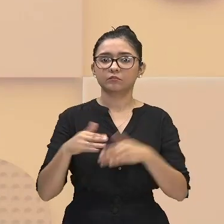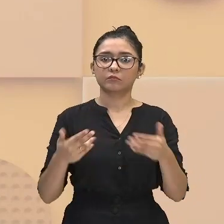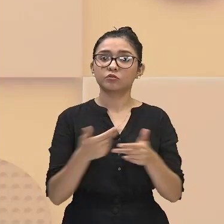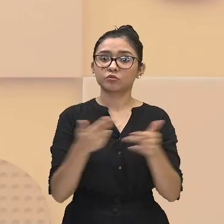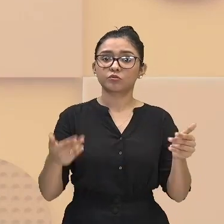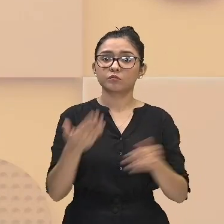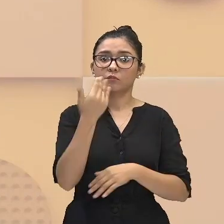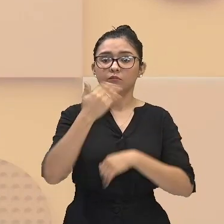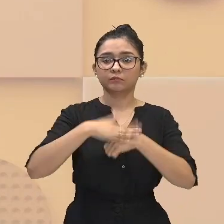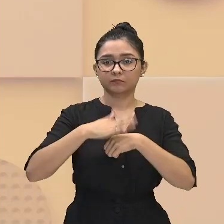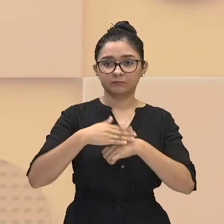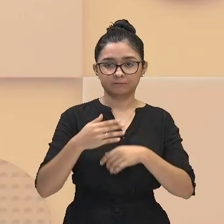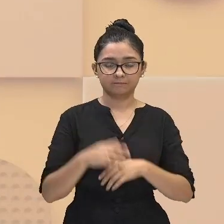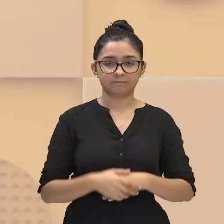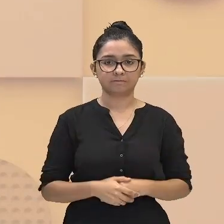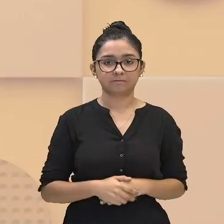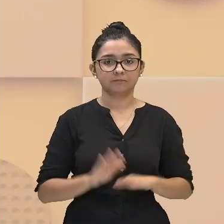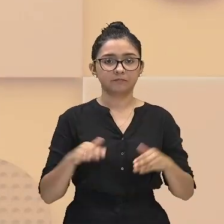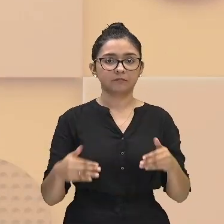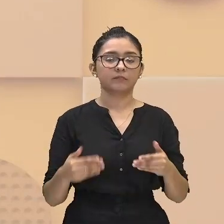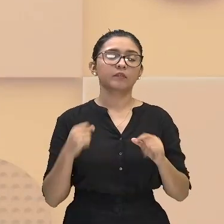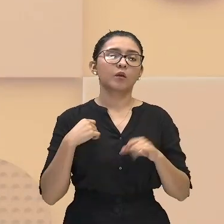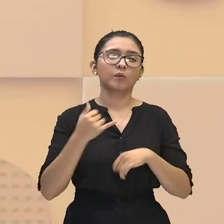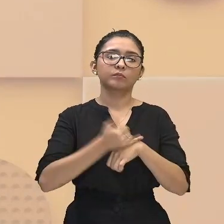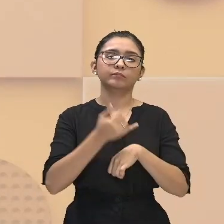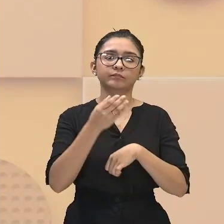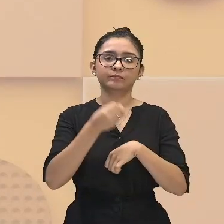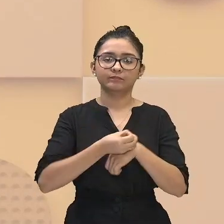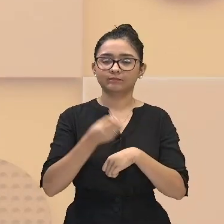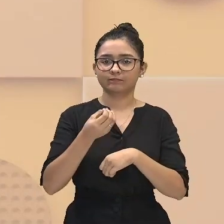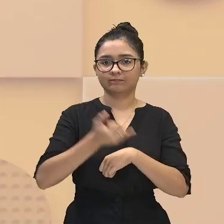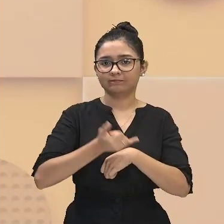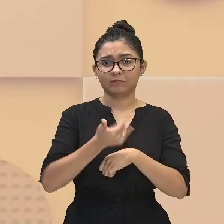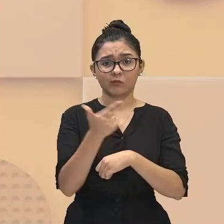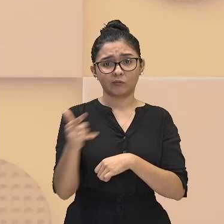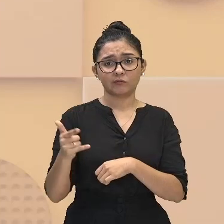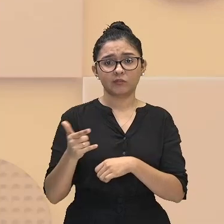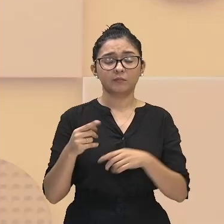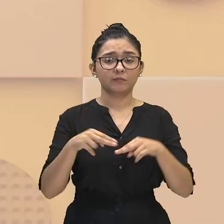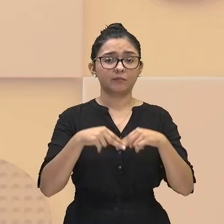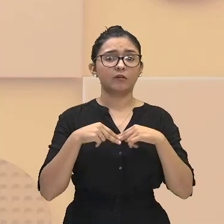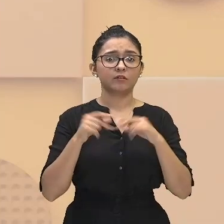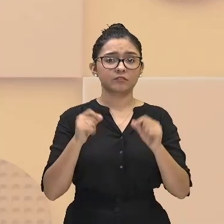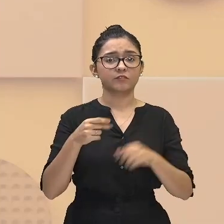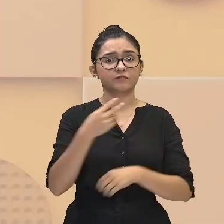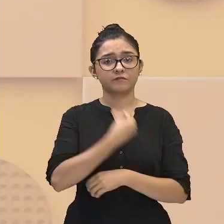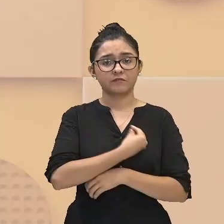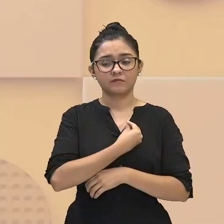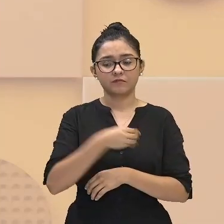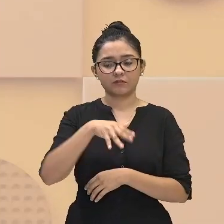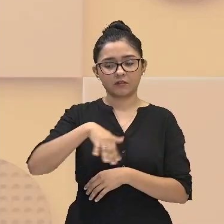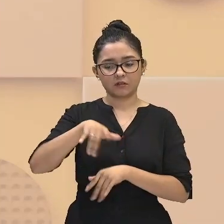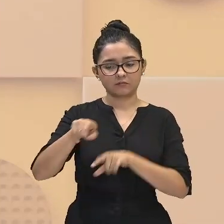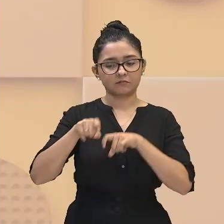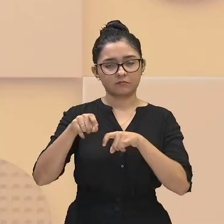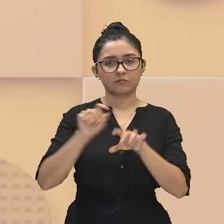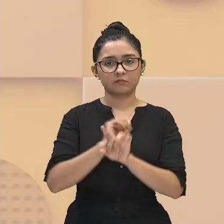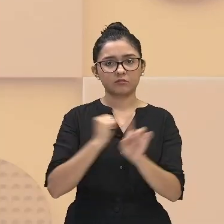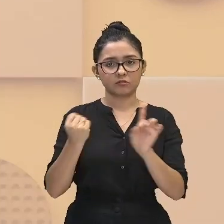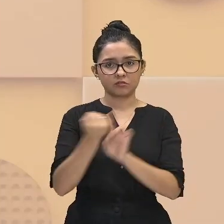sobreviver. E a circulação de moedas ali não havia porque eles viviam na área rural. Era uma